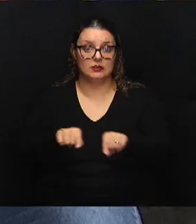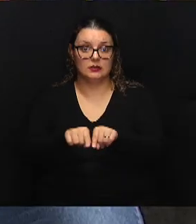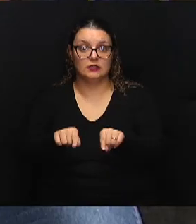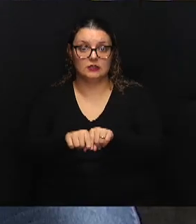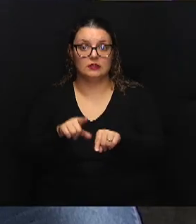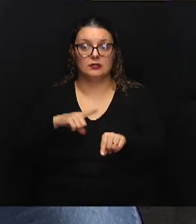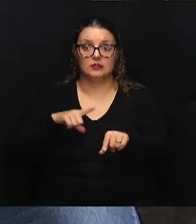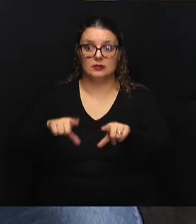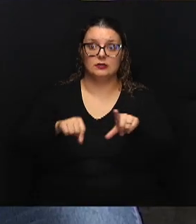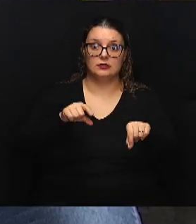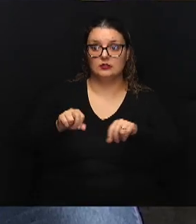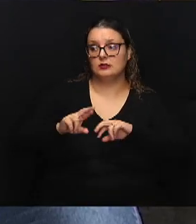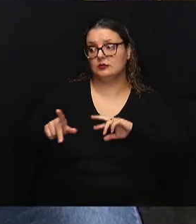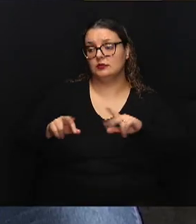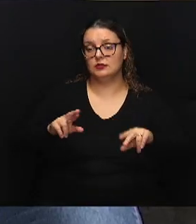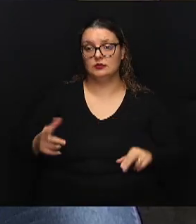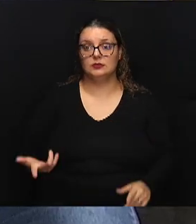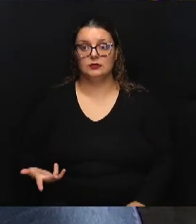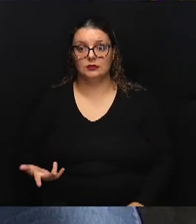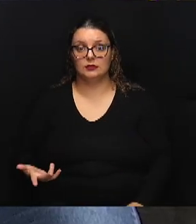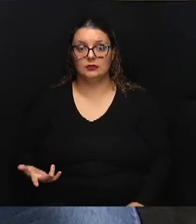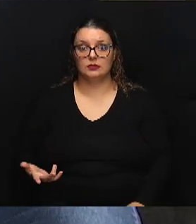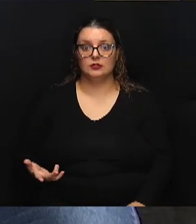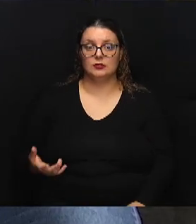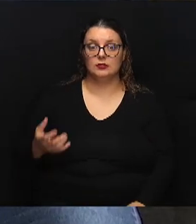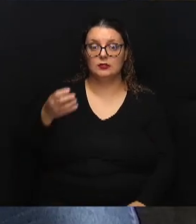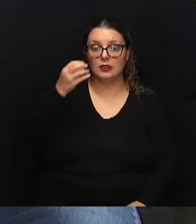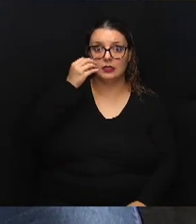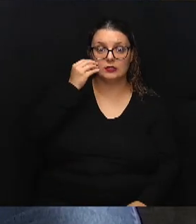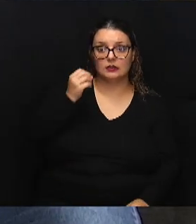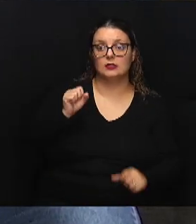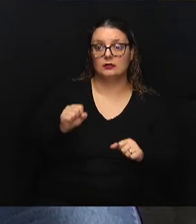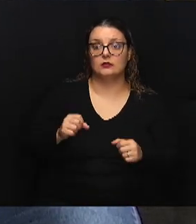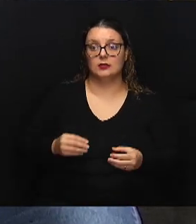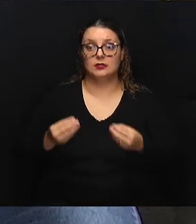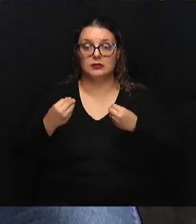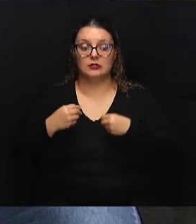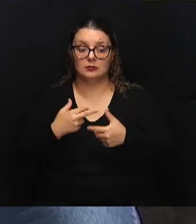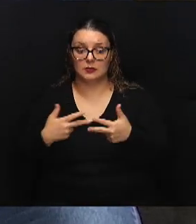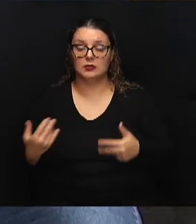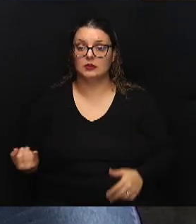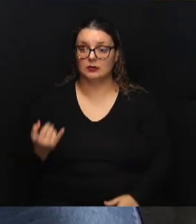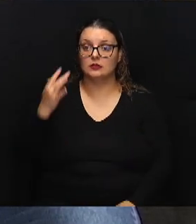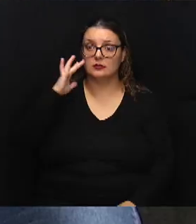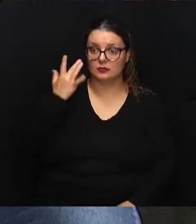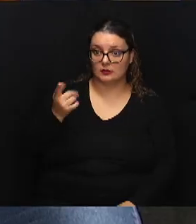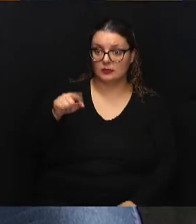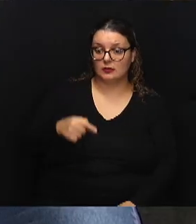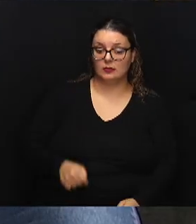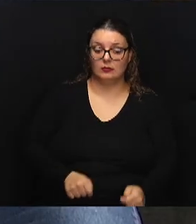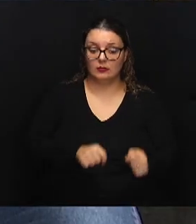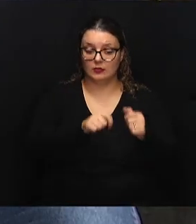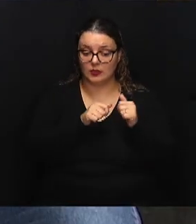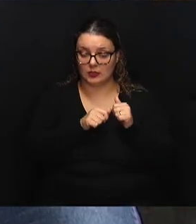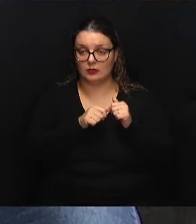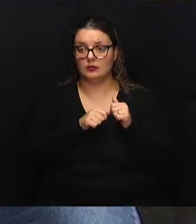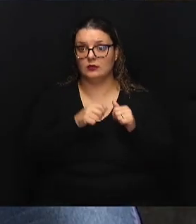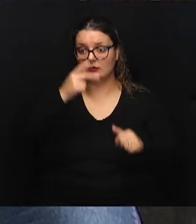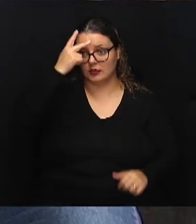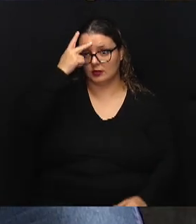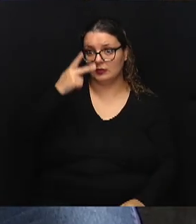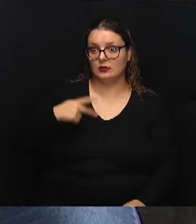ter escolhas diferentes, André, que podem trazer uma coisa que eu acho muito importante, que é até um benefício para nosso